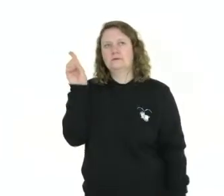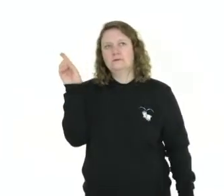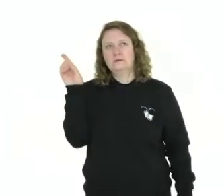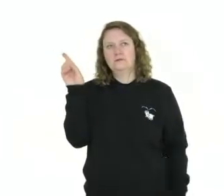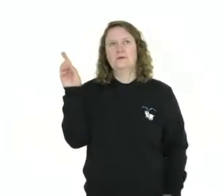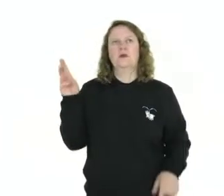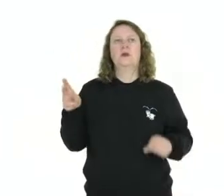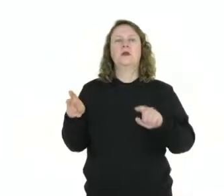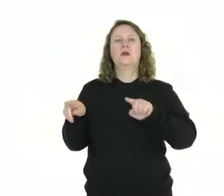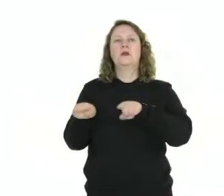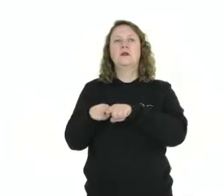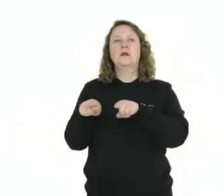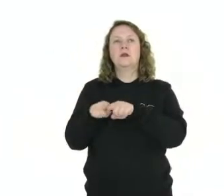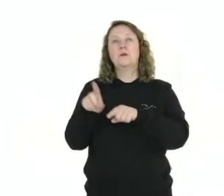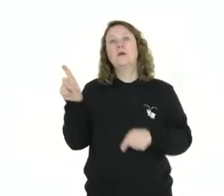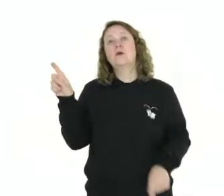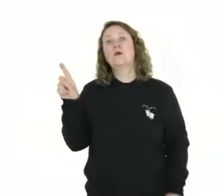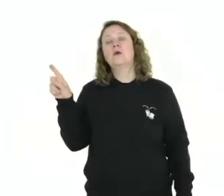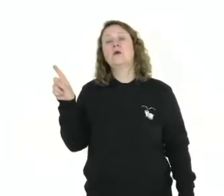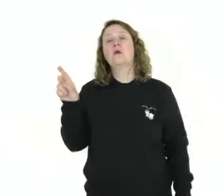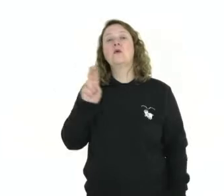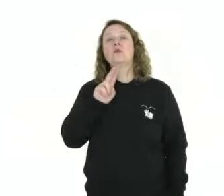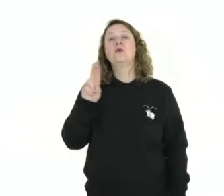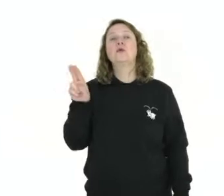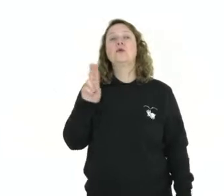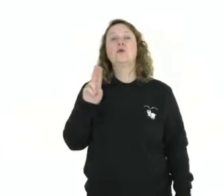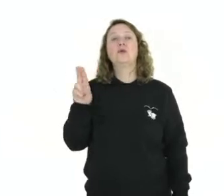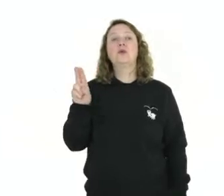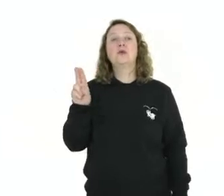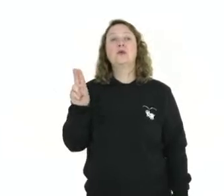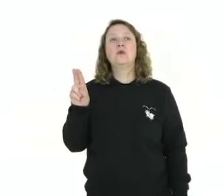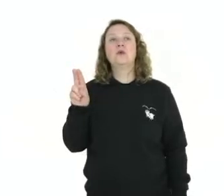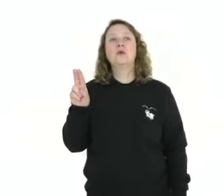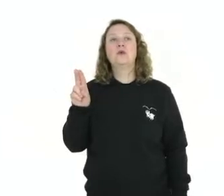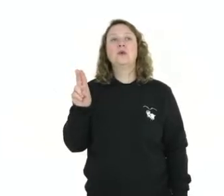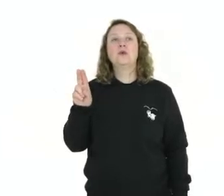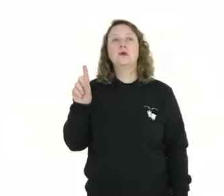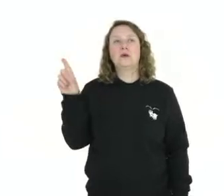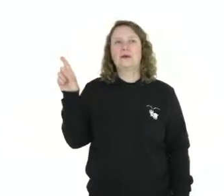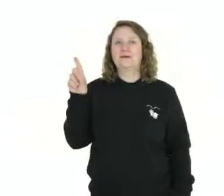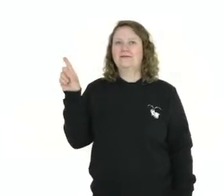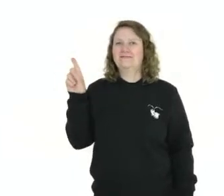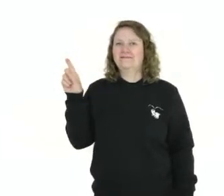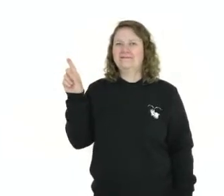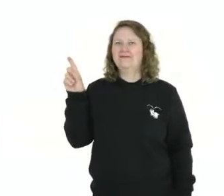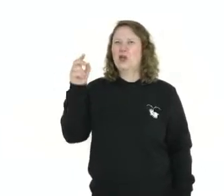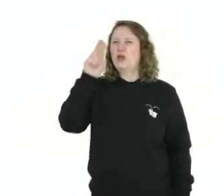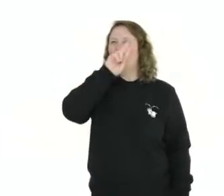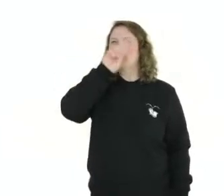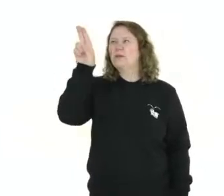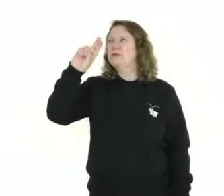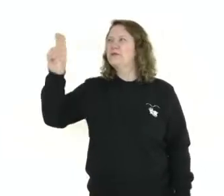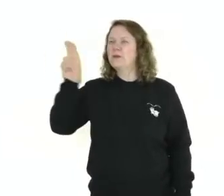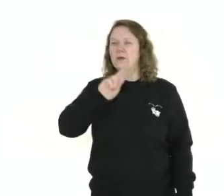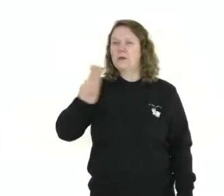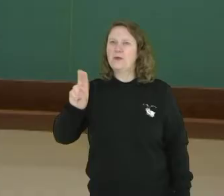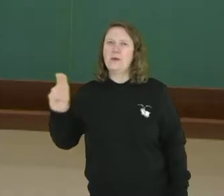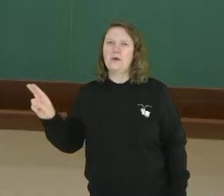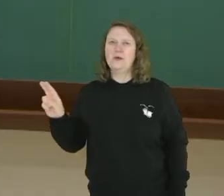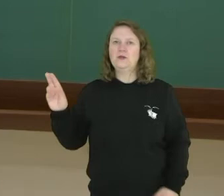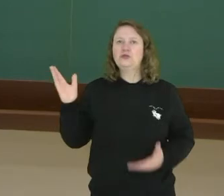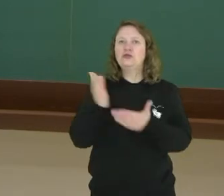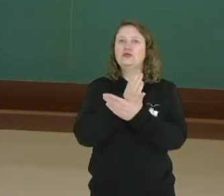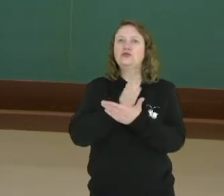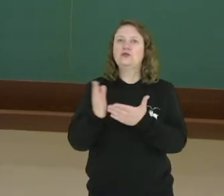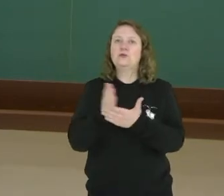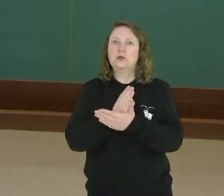E nós temos essa outra imagem aqui dessa outra ordem, rinconcefália. Então, são estas ordens então que